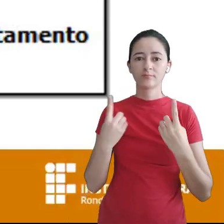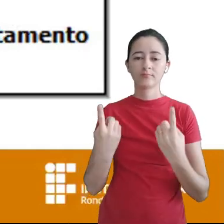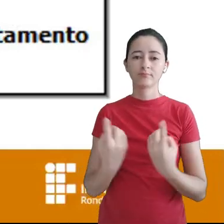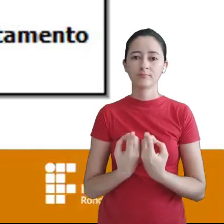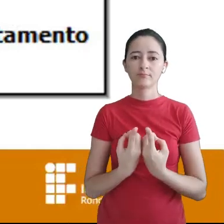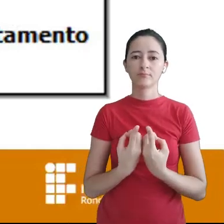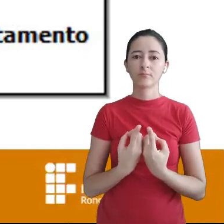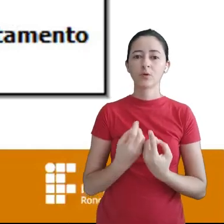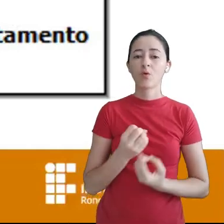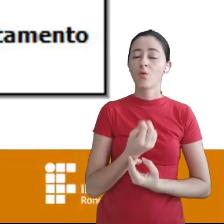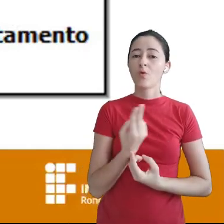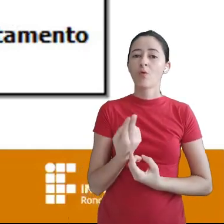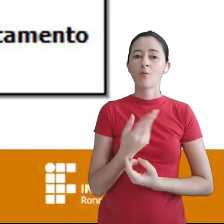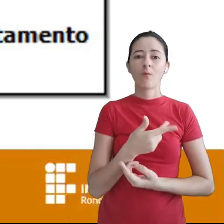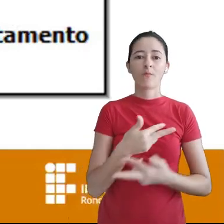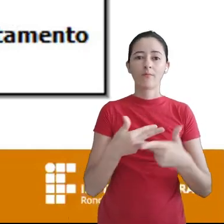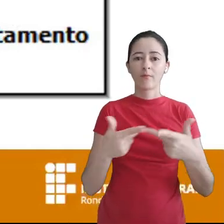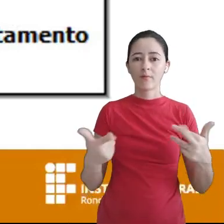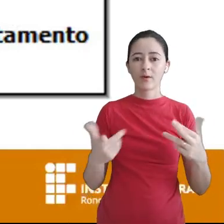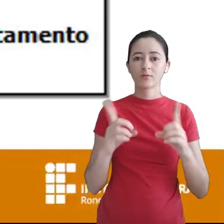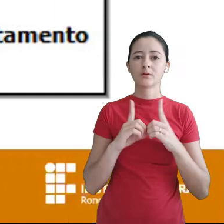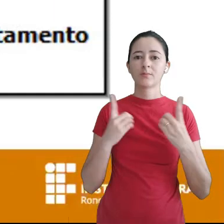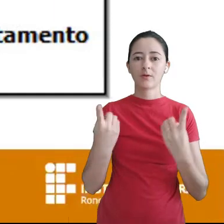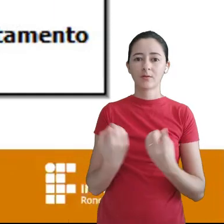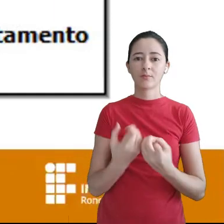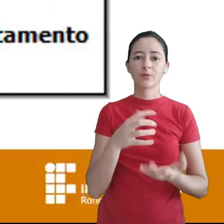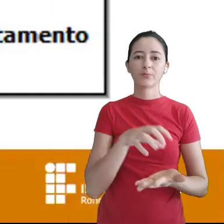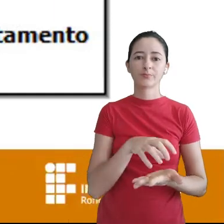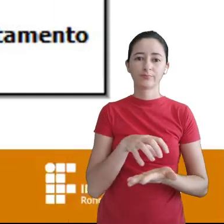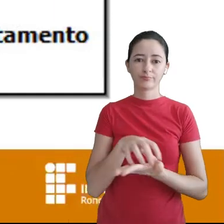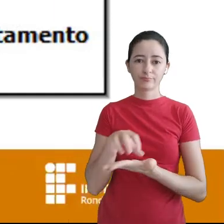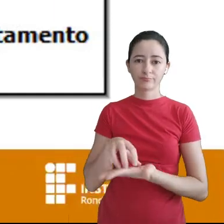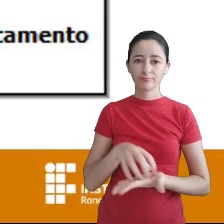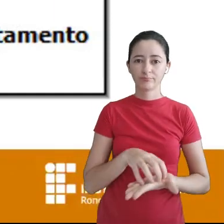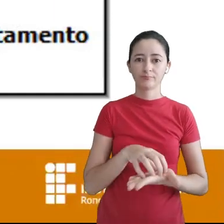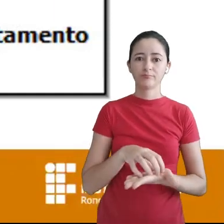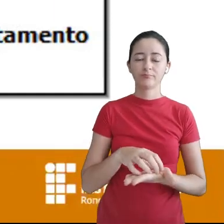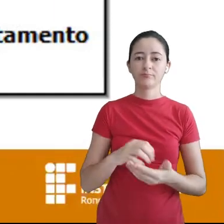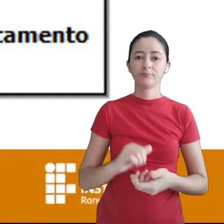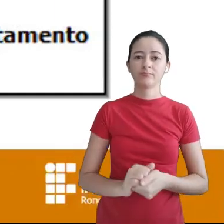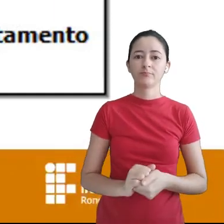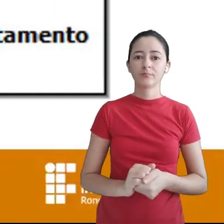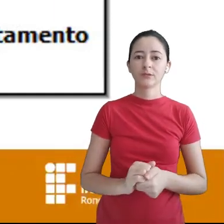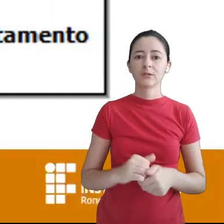trabalha em um departamento ou muitos departamentos?